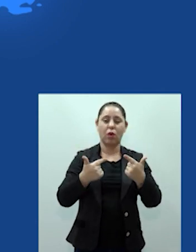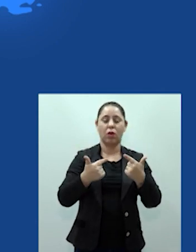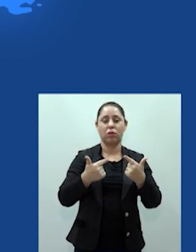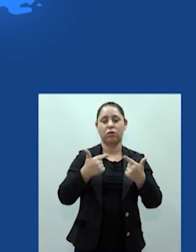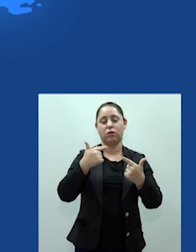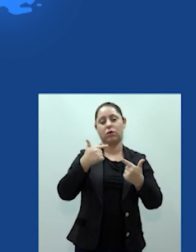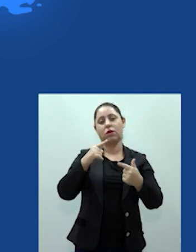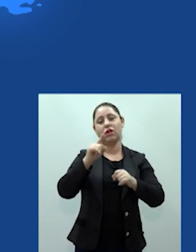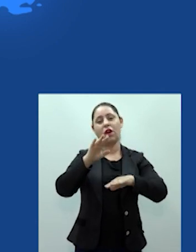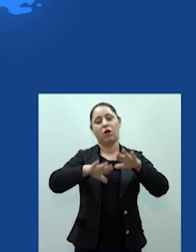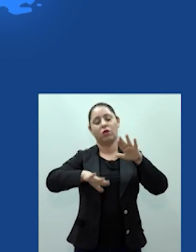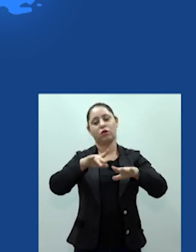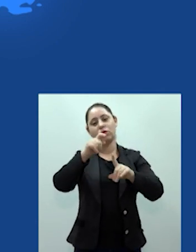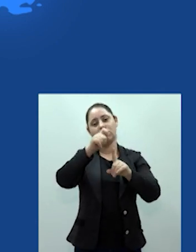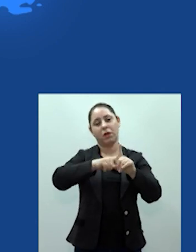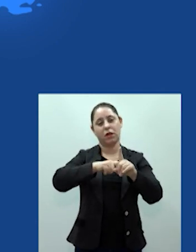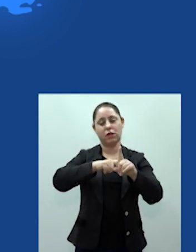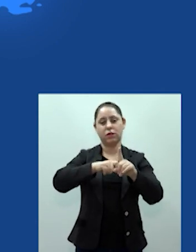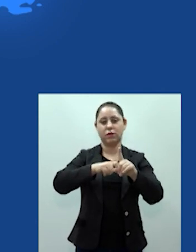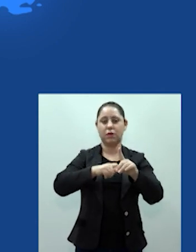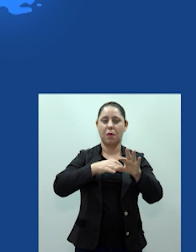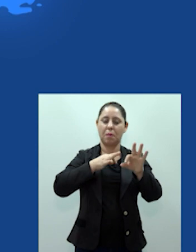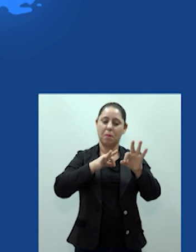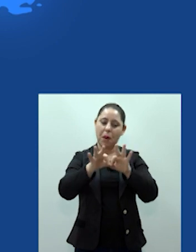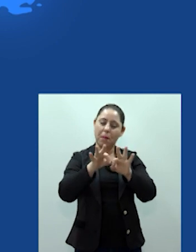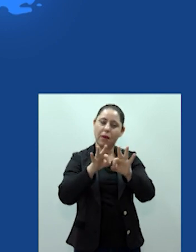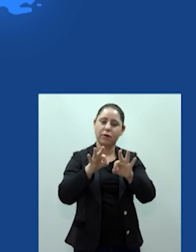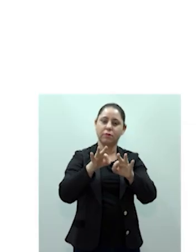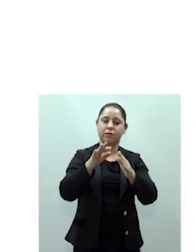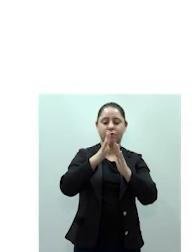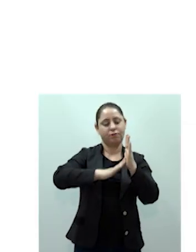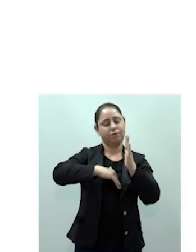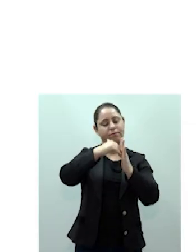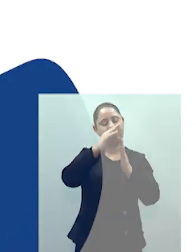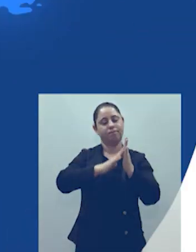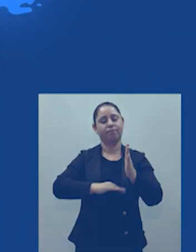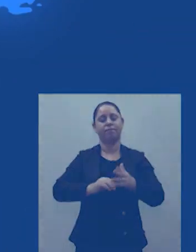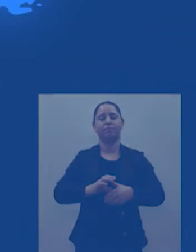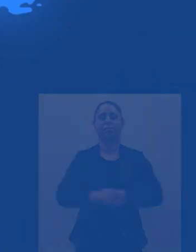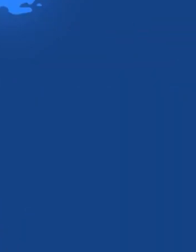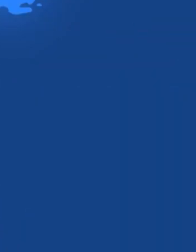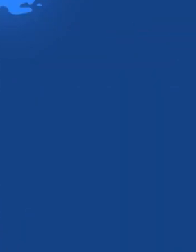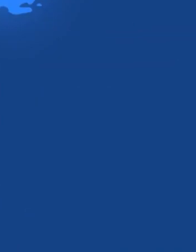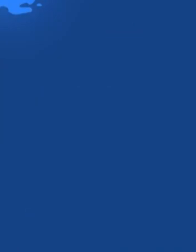também, e fiquei alguns meses, assim, me preparando para poder pintar.